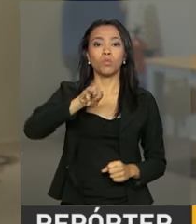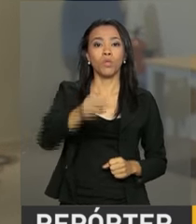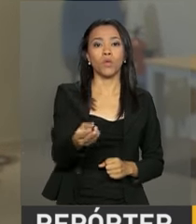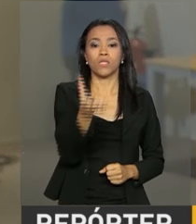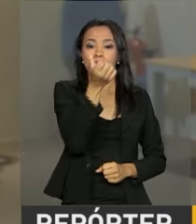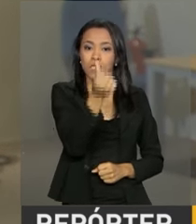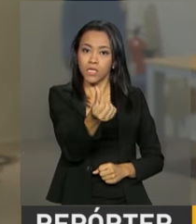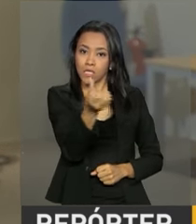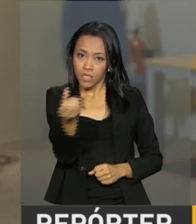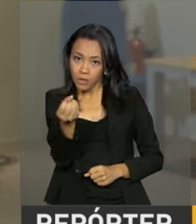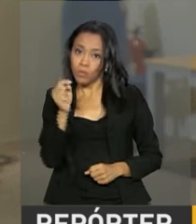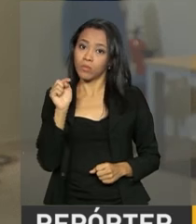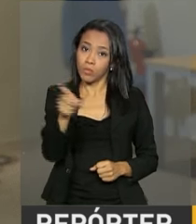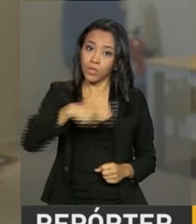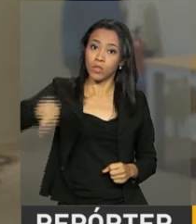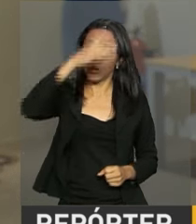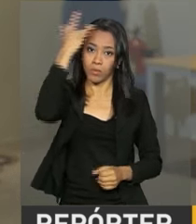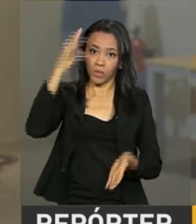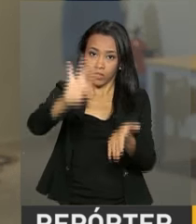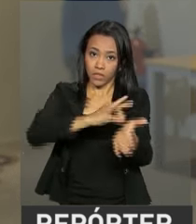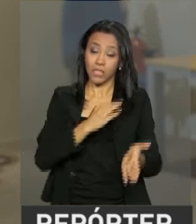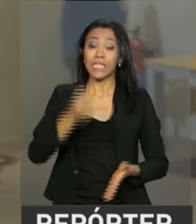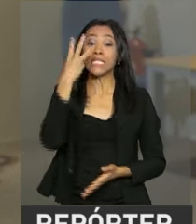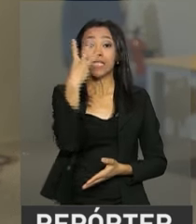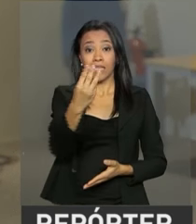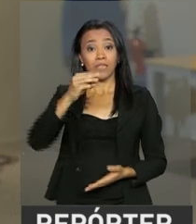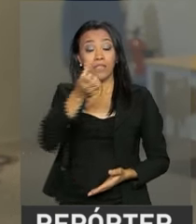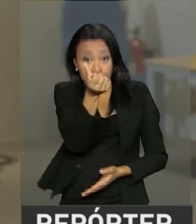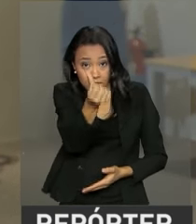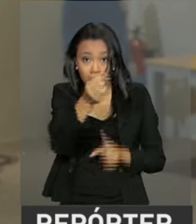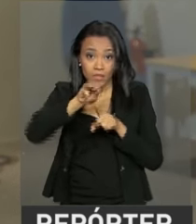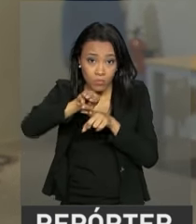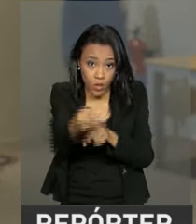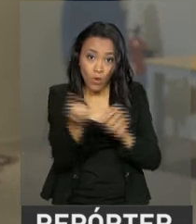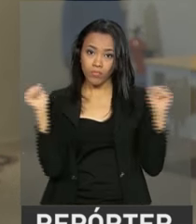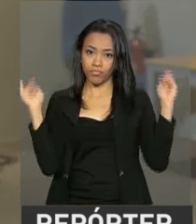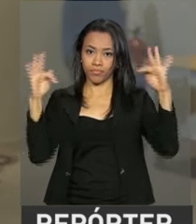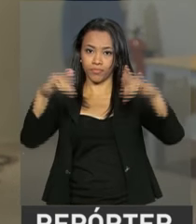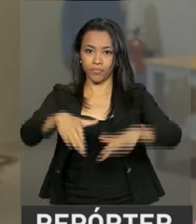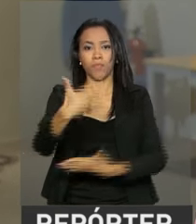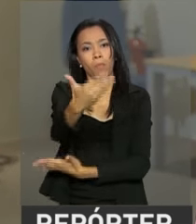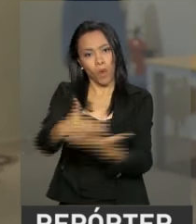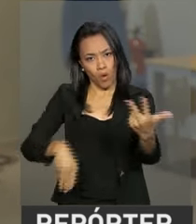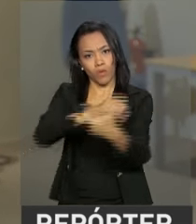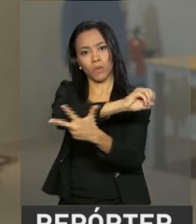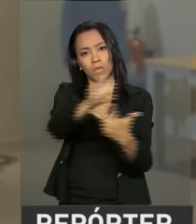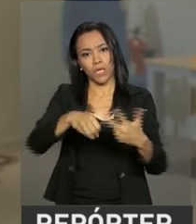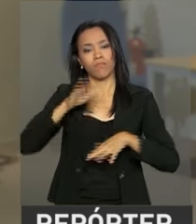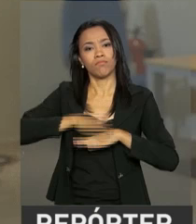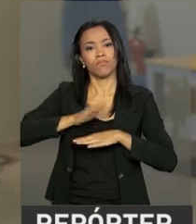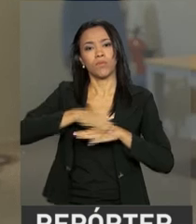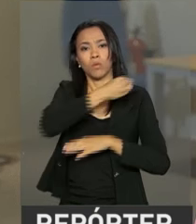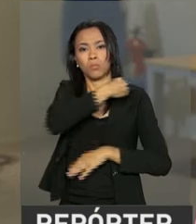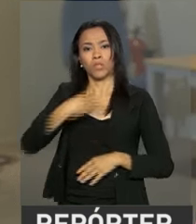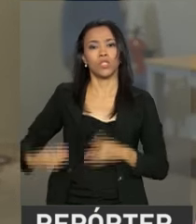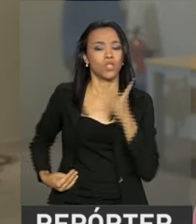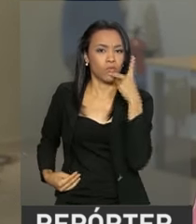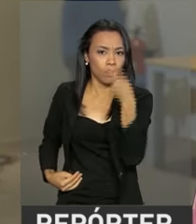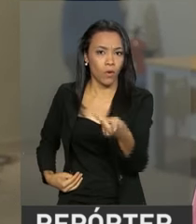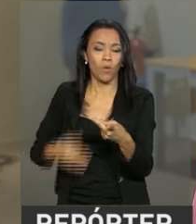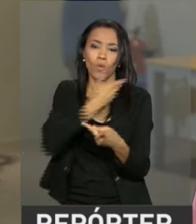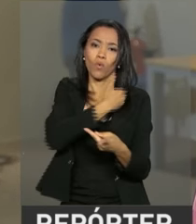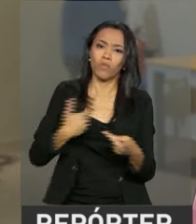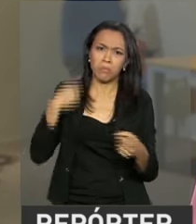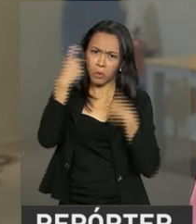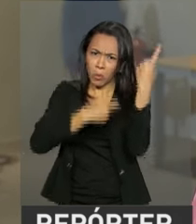mil inscritos 6 milhões de candidatos compareceram às provas segundo o ministro mendonça filho o governo está preocupado com as